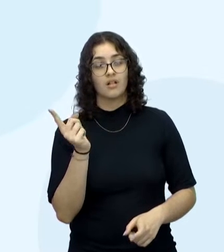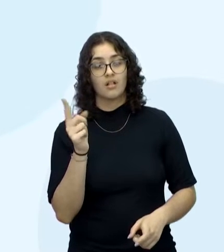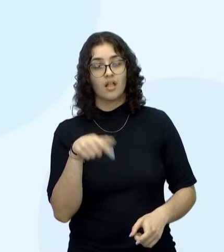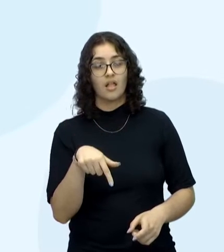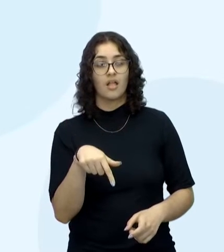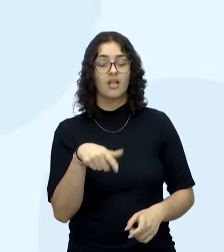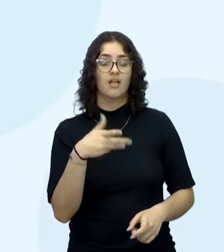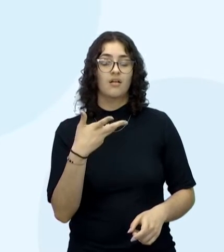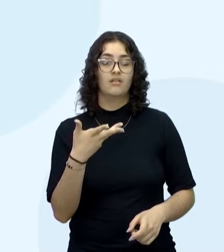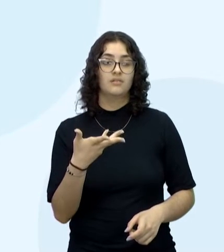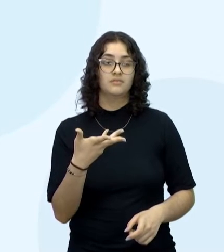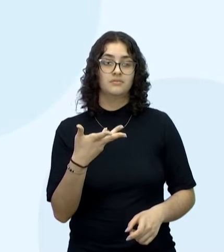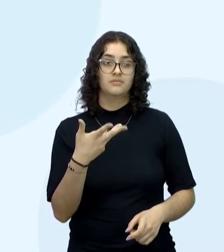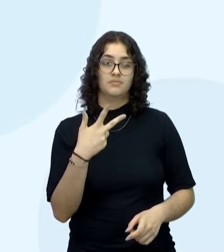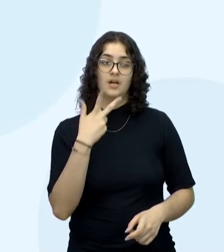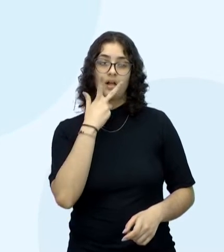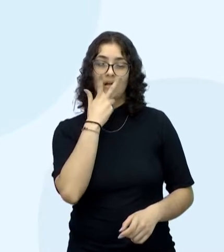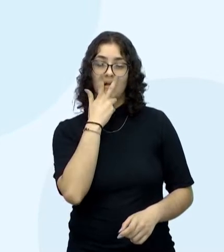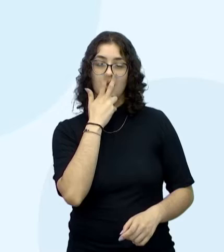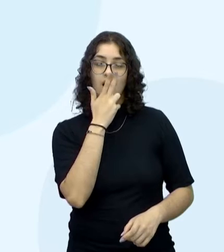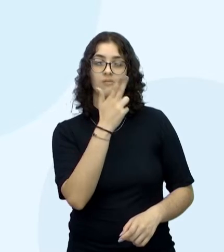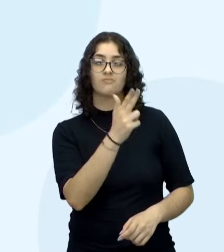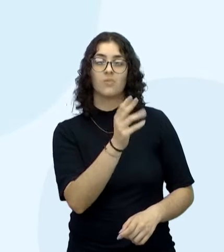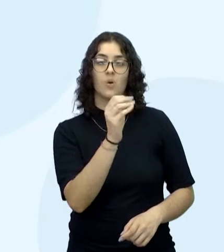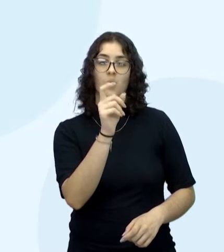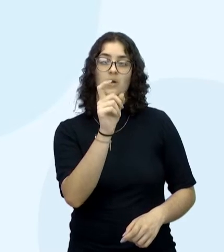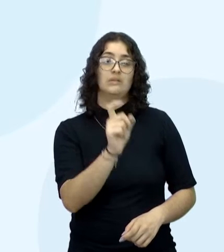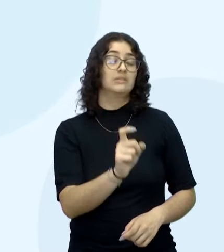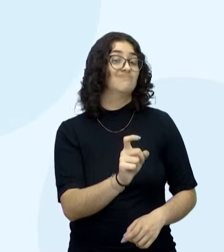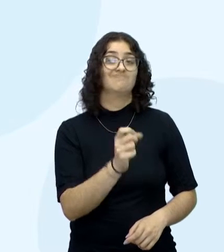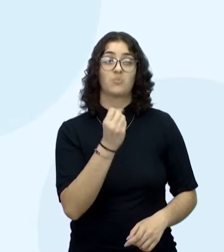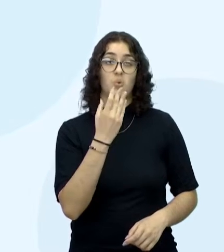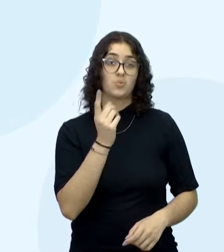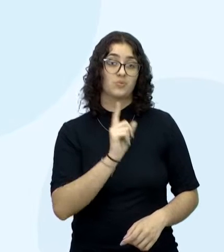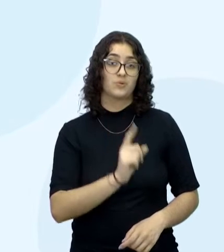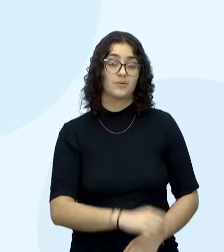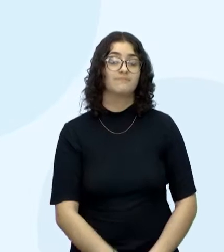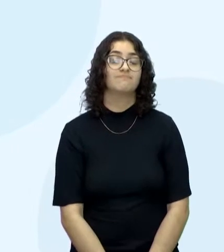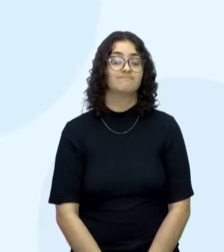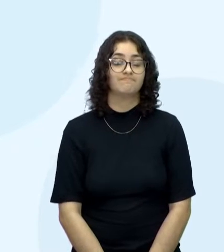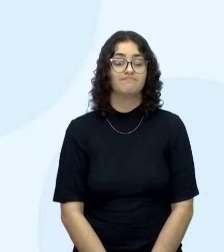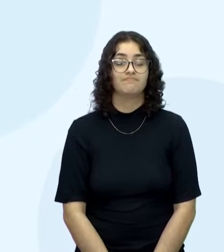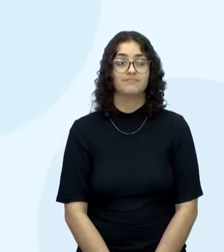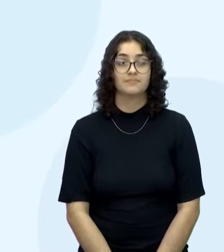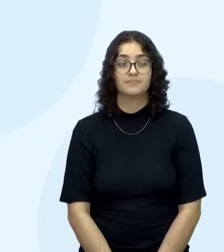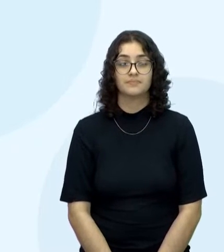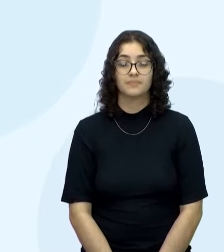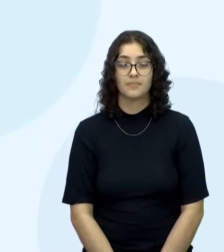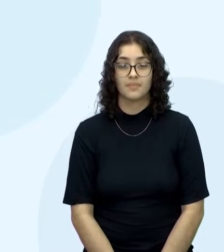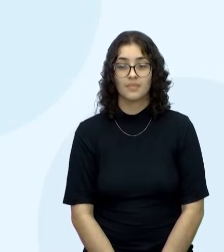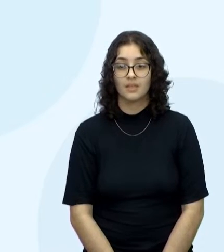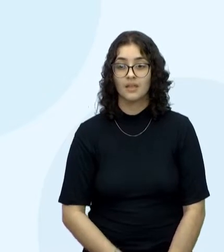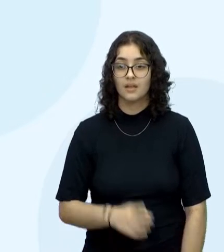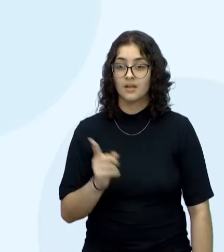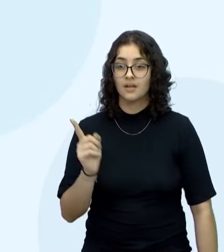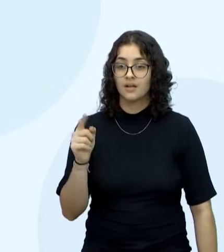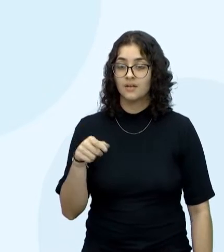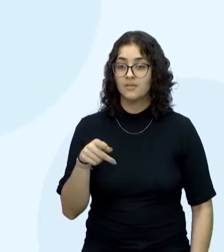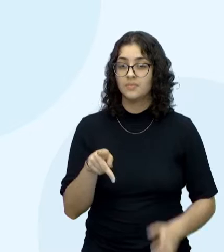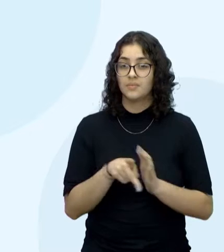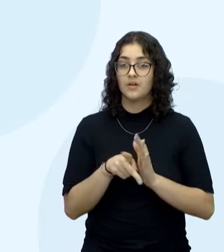que acaba consumindo muito o oxigênio daquele curso d'água, né? Então, a contaminação por efluentes, ou seja,